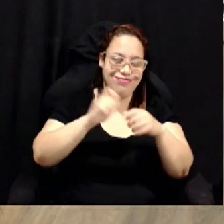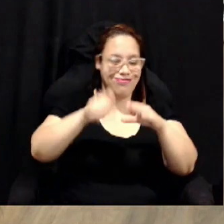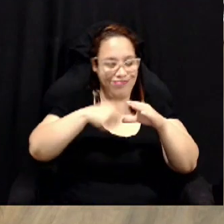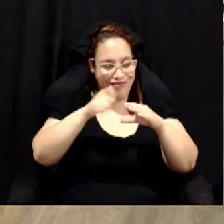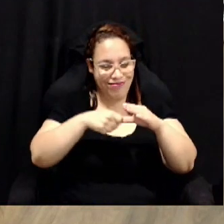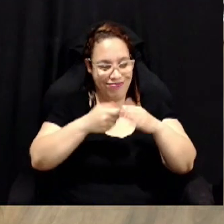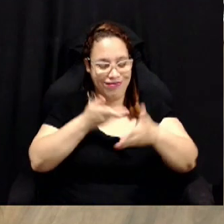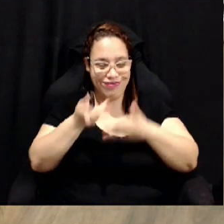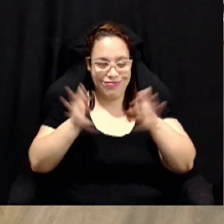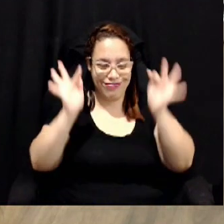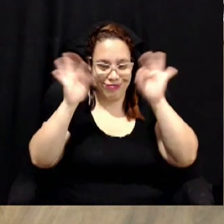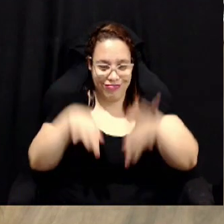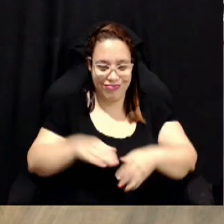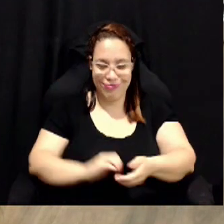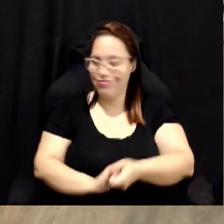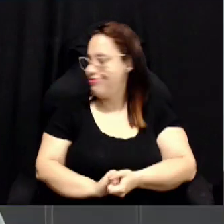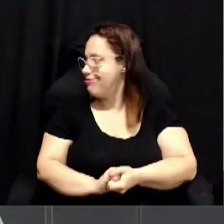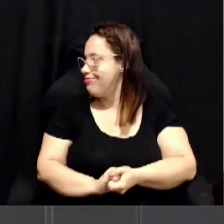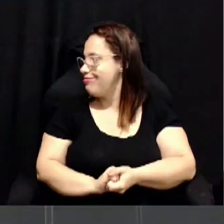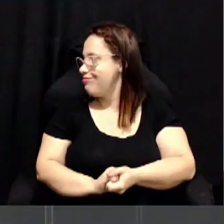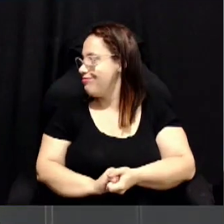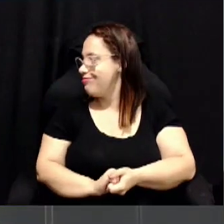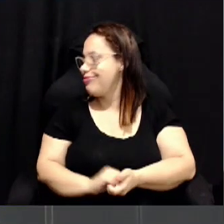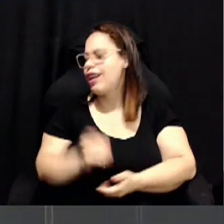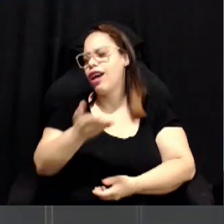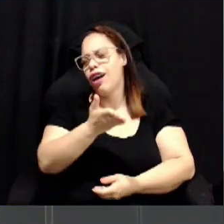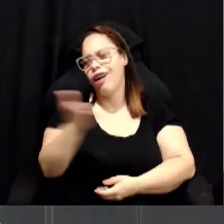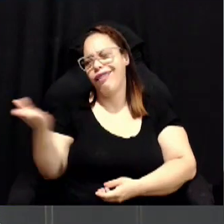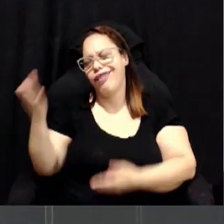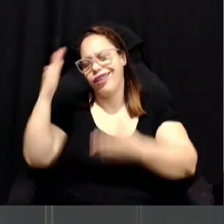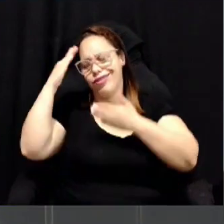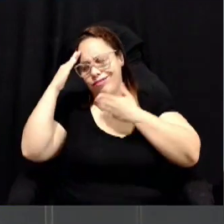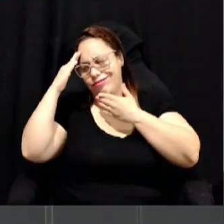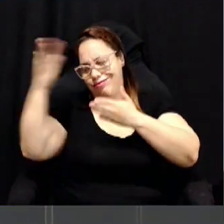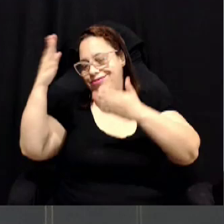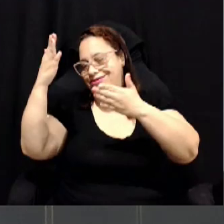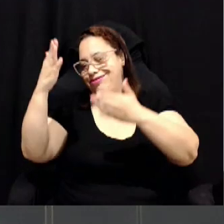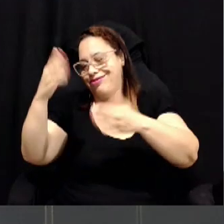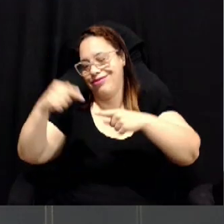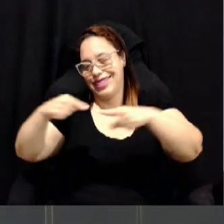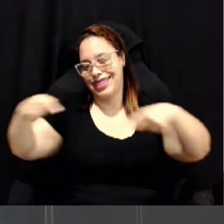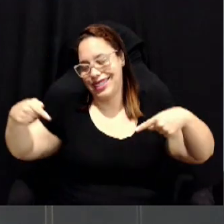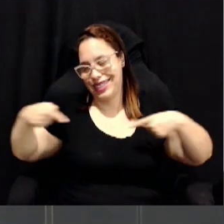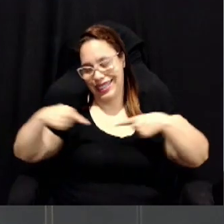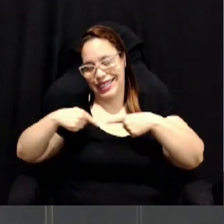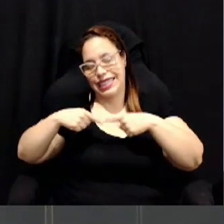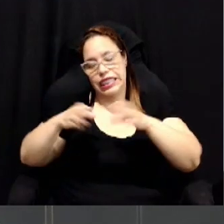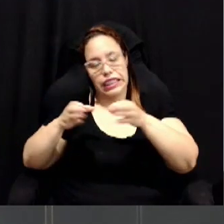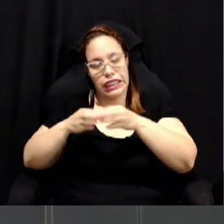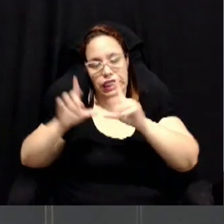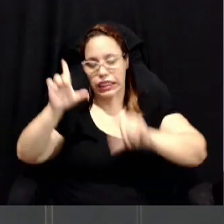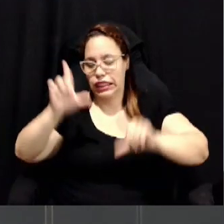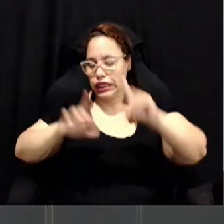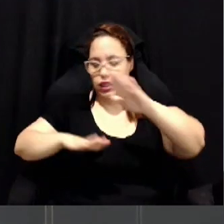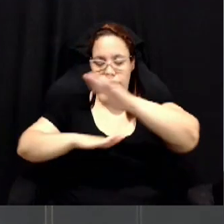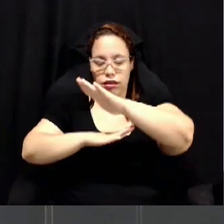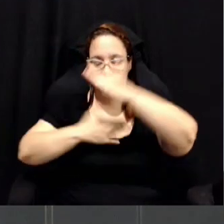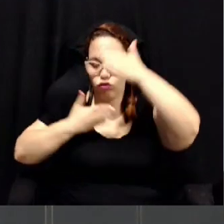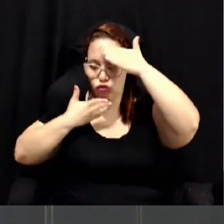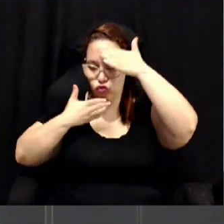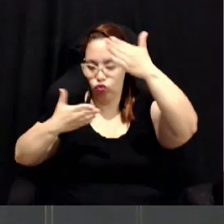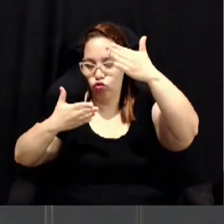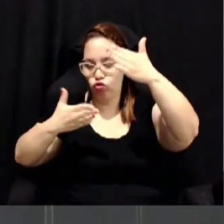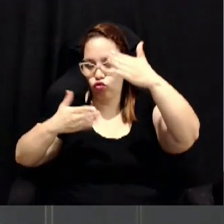aí para suas considerações finais. A você, a minha gratidão por esse espaço, toda a equipe da TV Câmara, muito obrigada. Eu sou